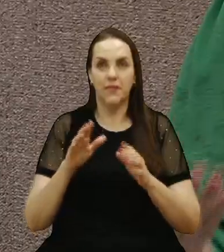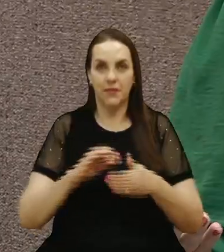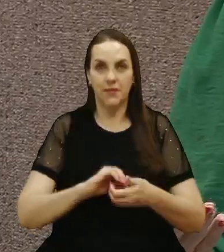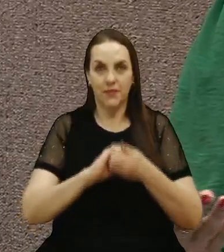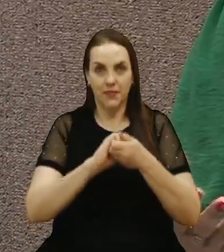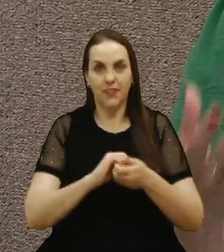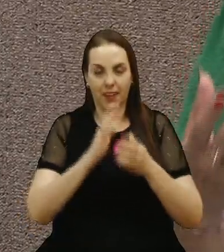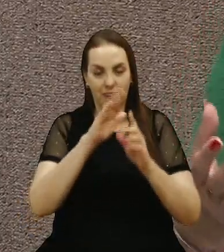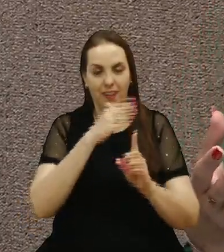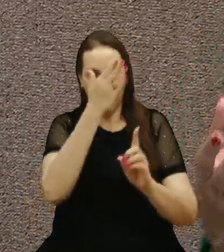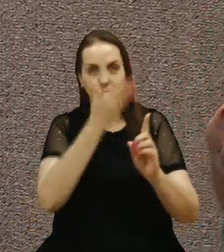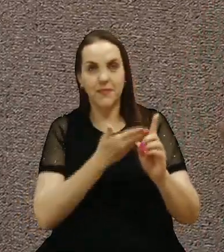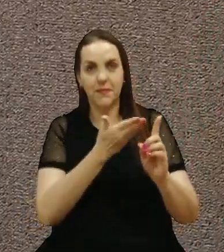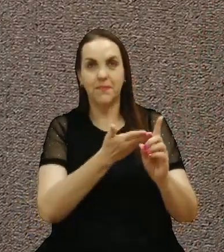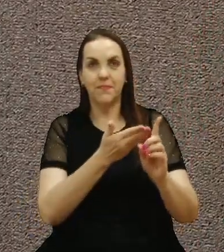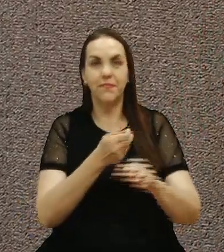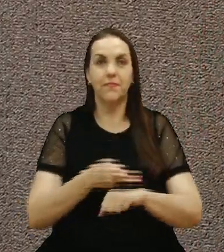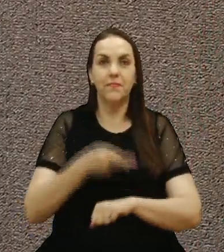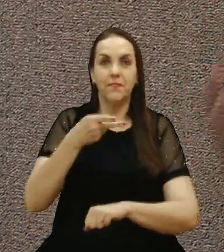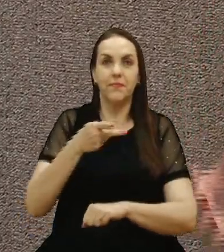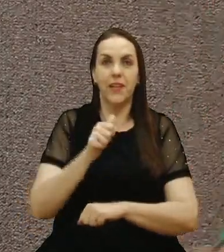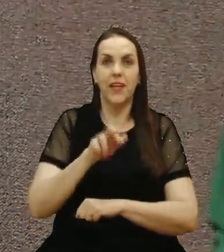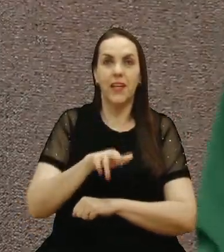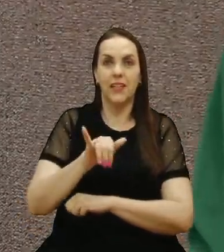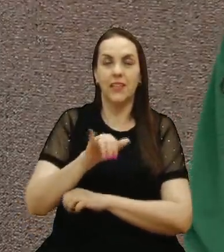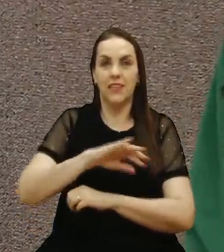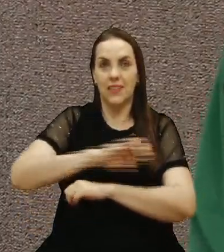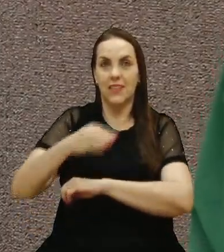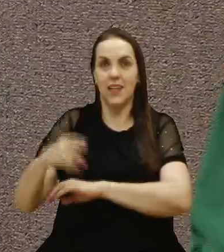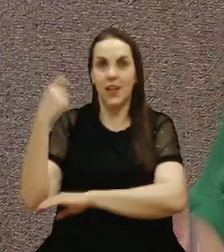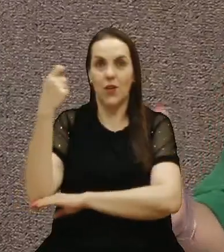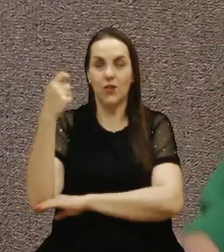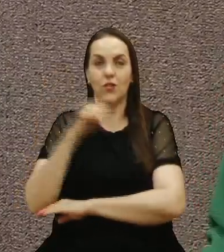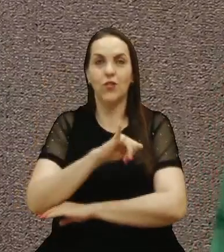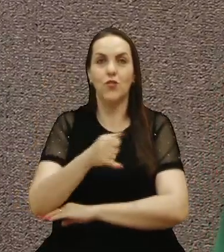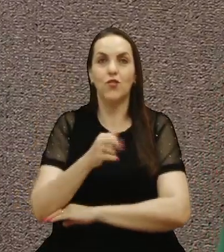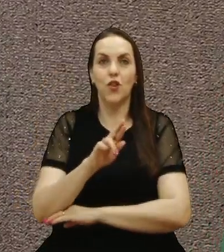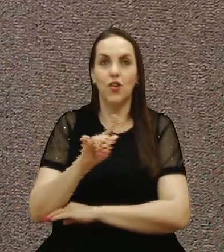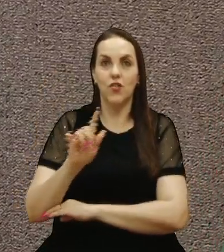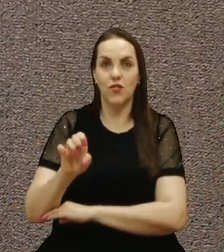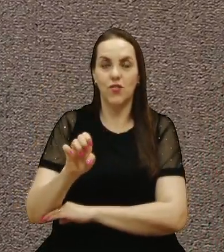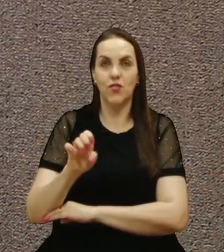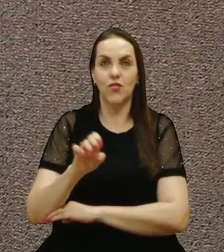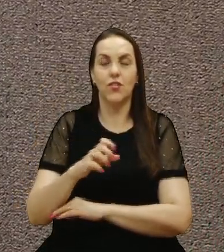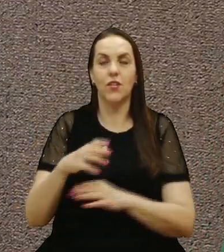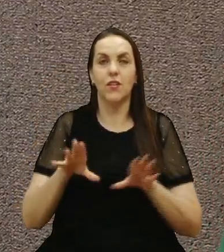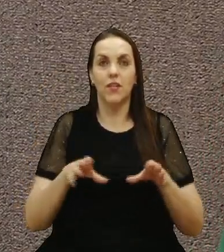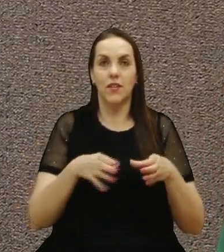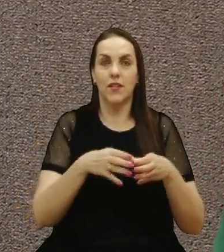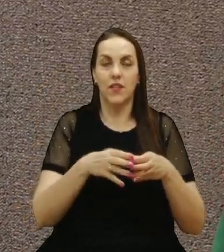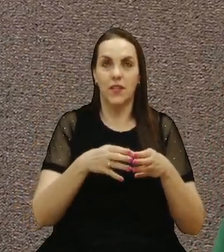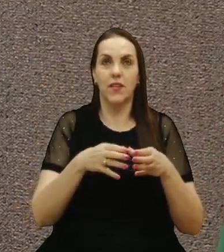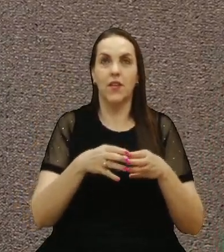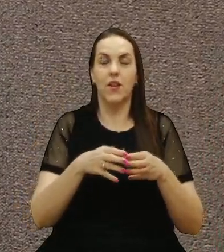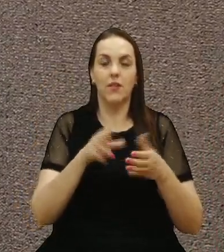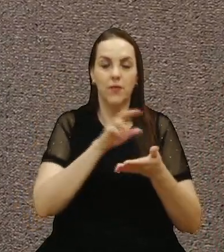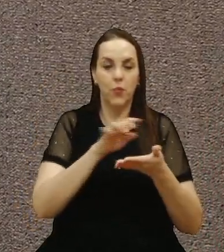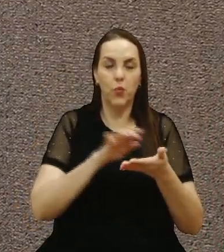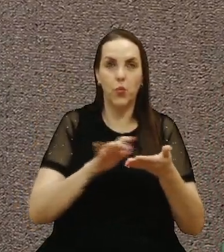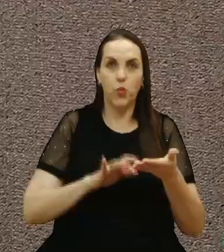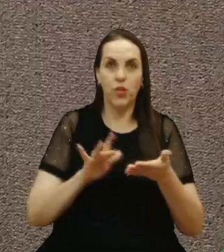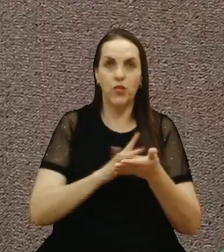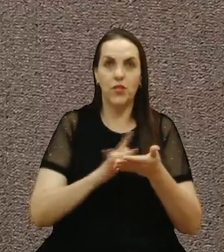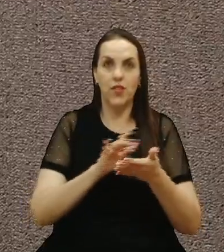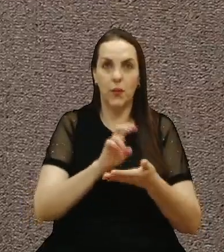aos demais agraciados com o troféu Ari Serra Gaúcha, o Jorge Bruxel na categoria Veículo Digital Impresso, o Simval Paim